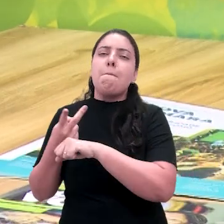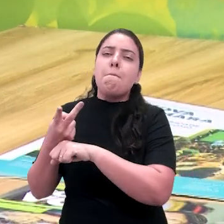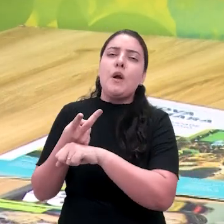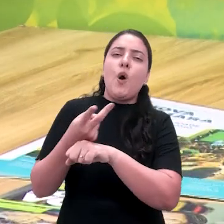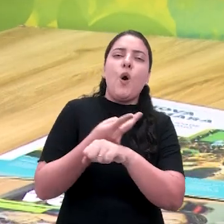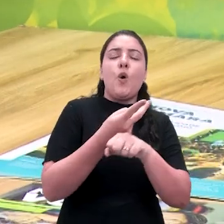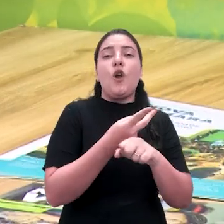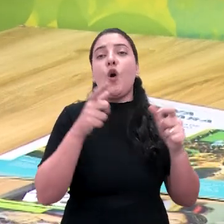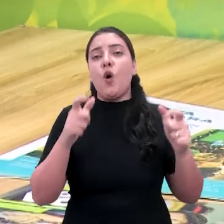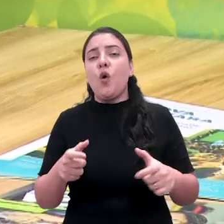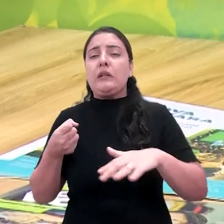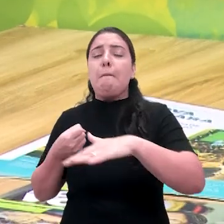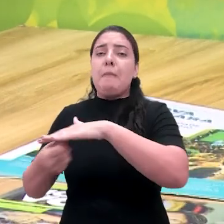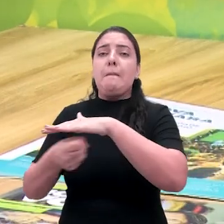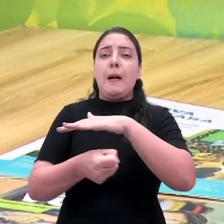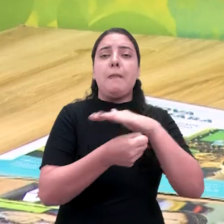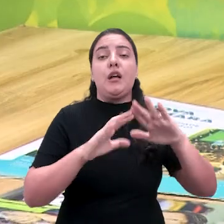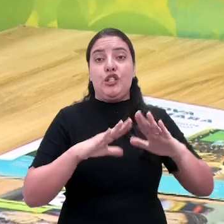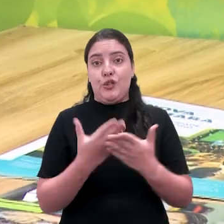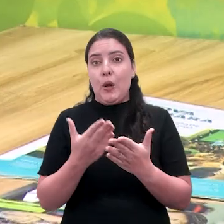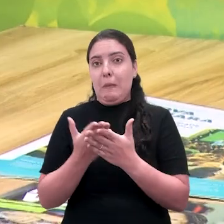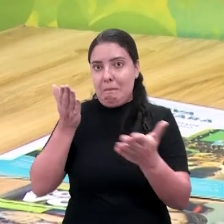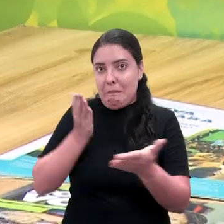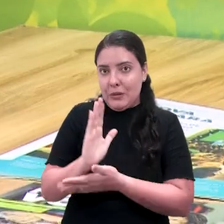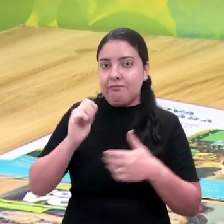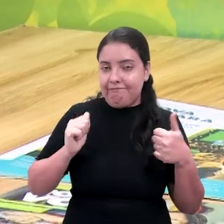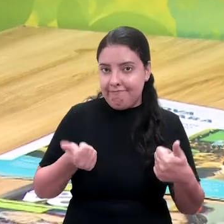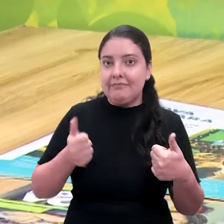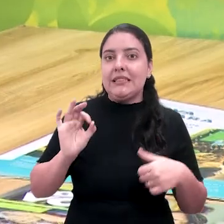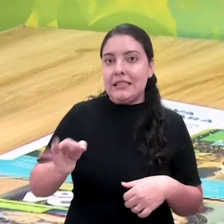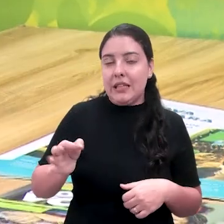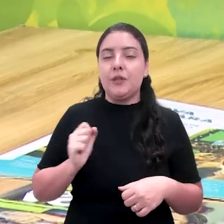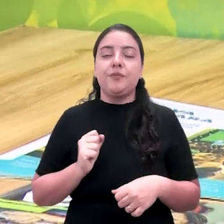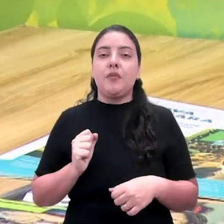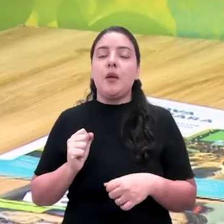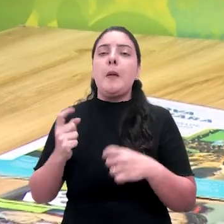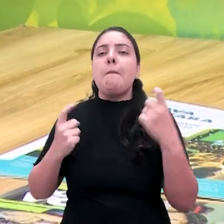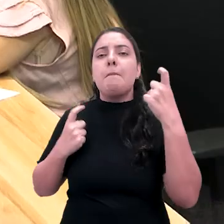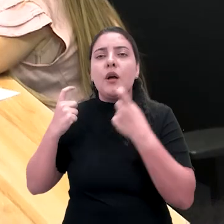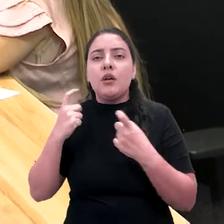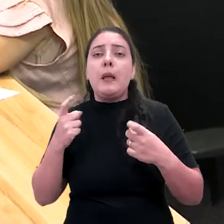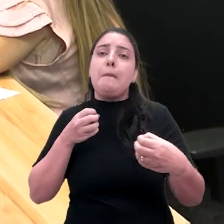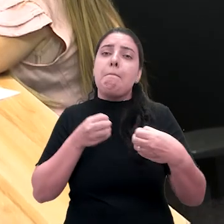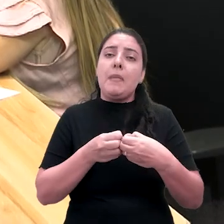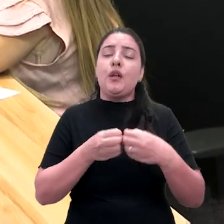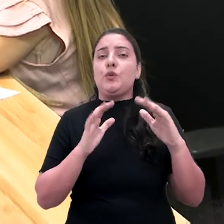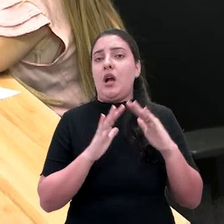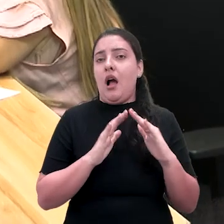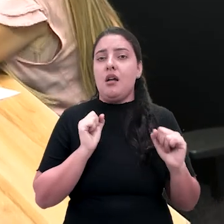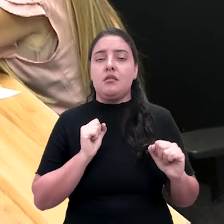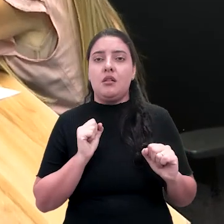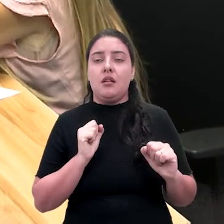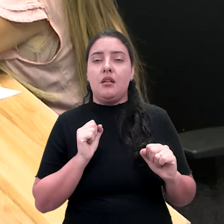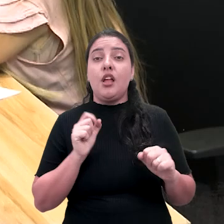preocupando em quê pra se lotar na escola, quando passou no concurso. Sim. Todos os meus colegas estavam preocupados se era perto de casa. E